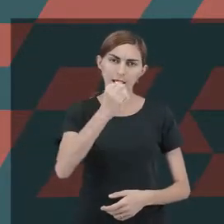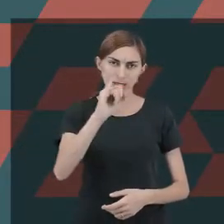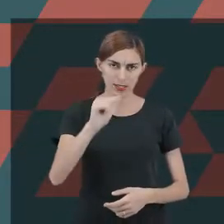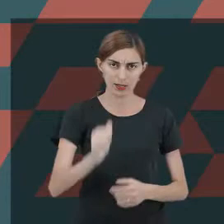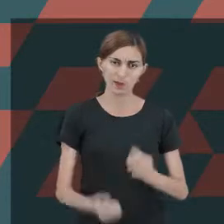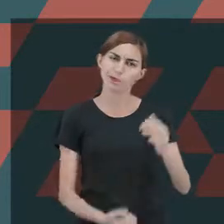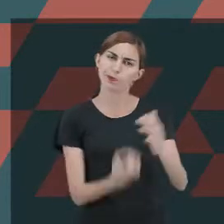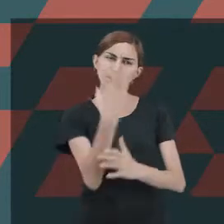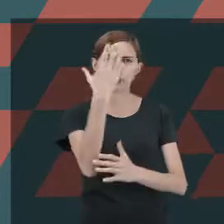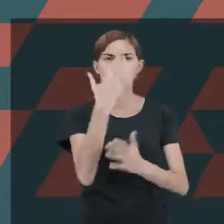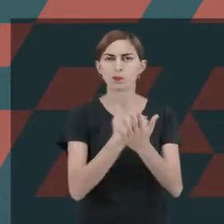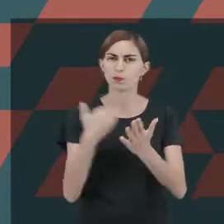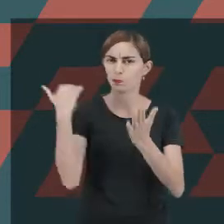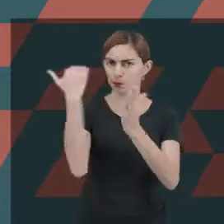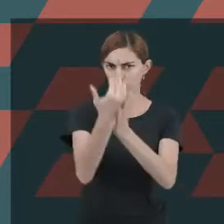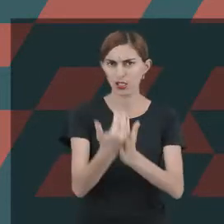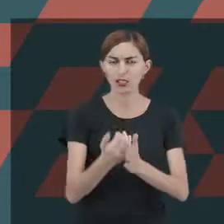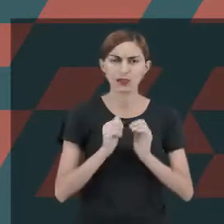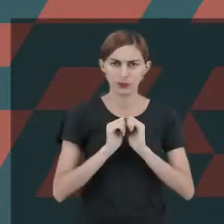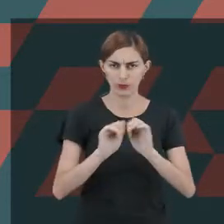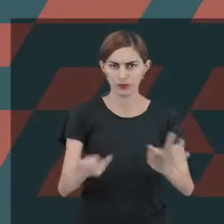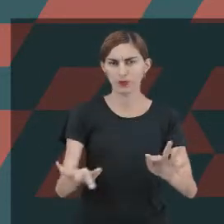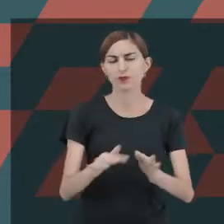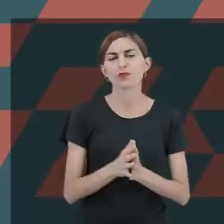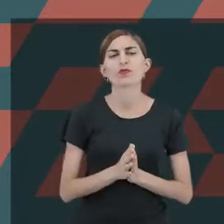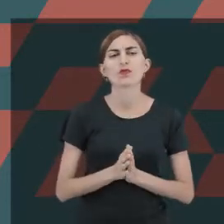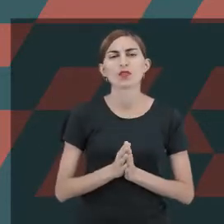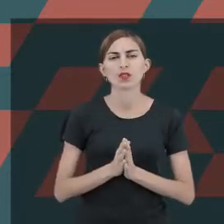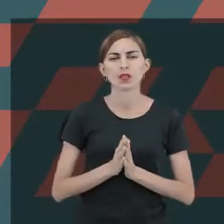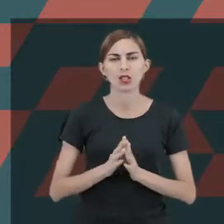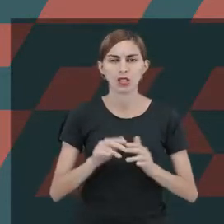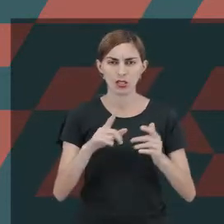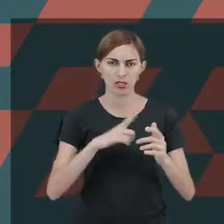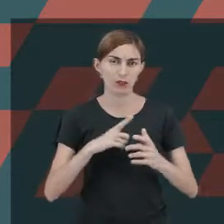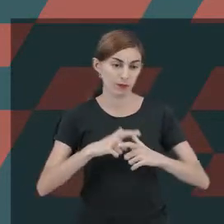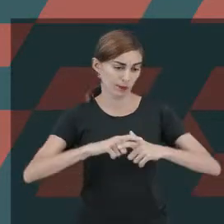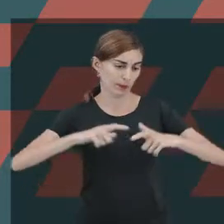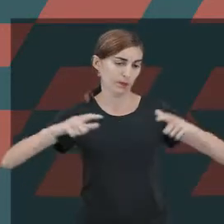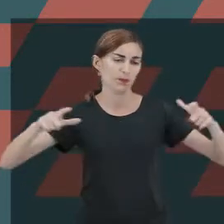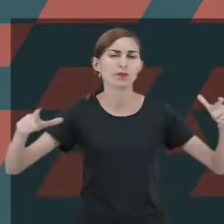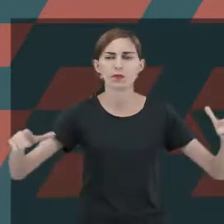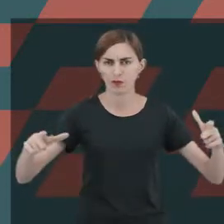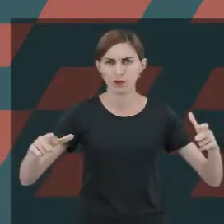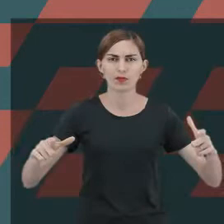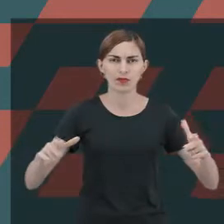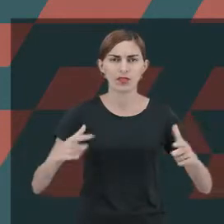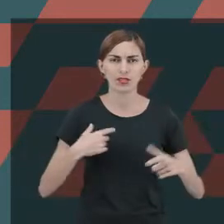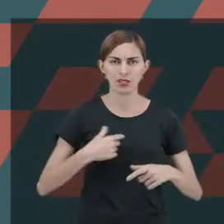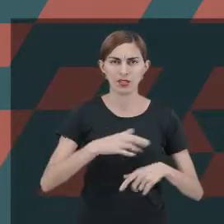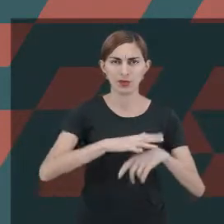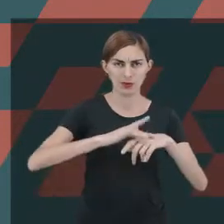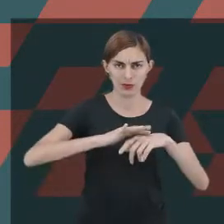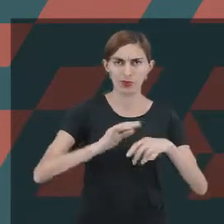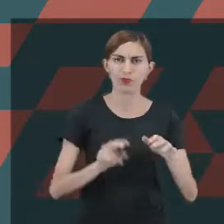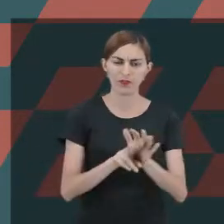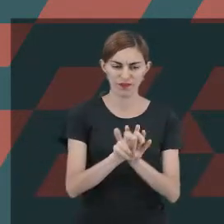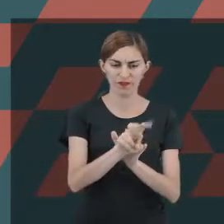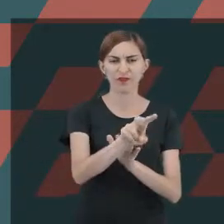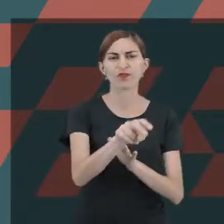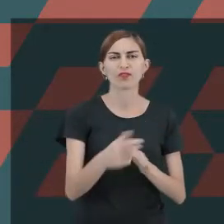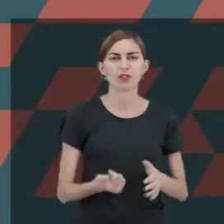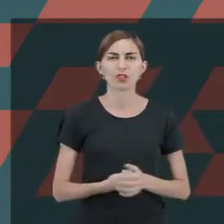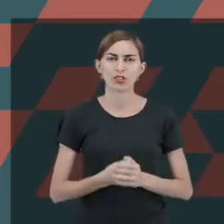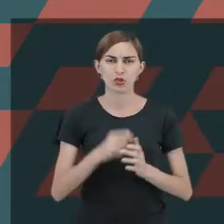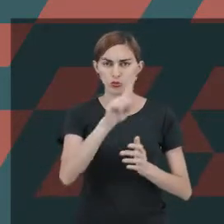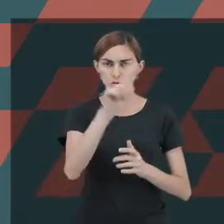expressou mais, que foi o surto na Polinésia Francesa, que teve a maior incidência, a suspeita da infecção